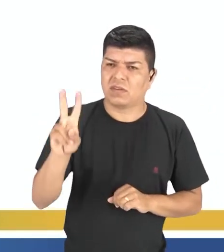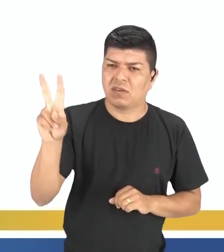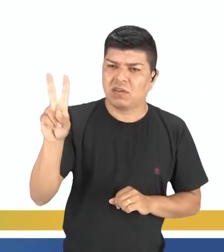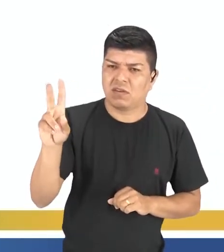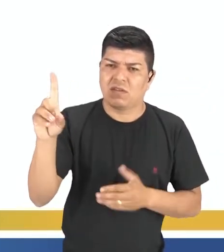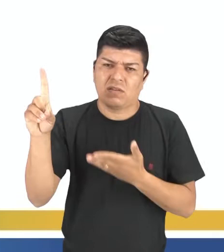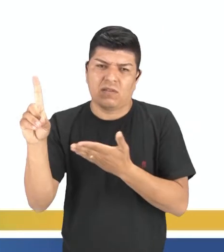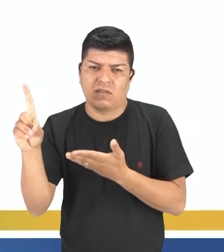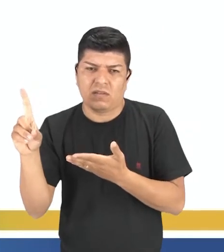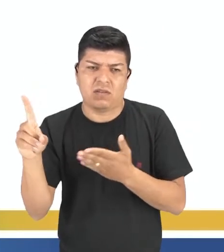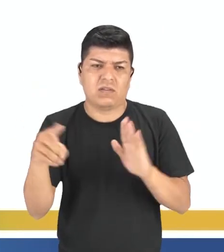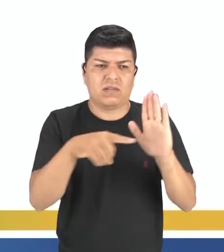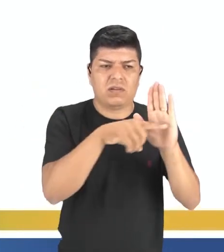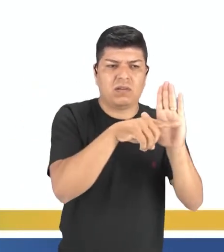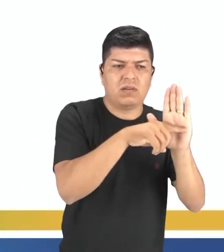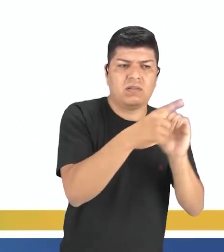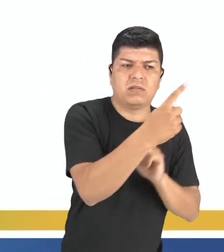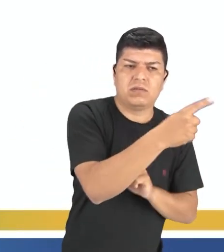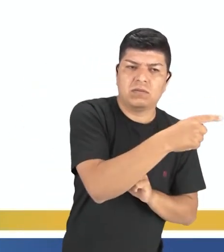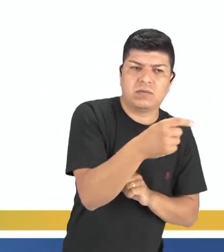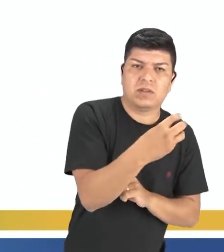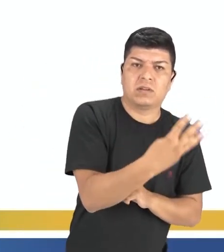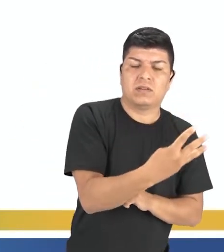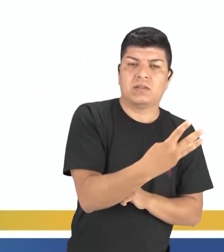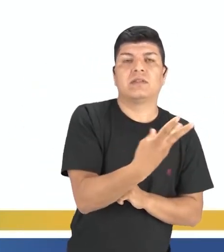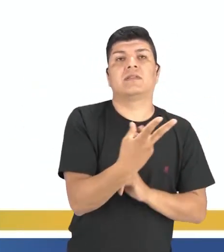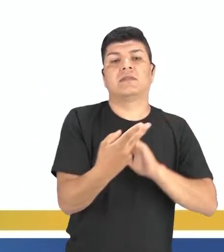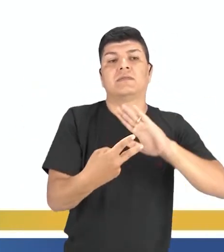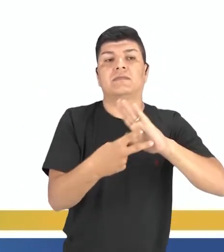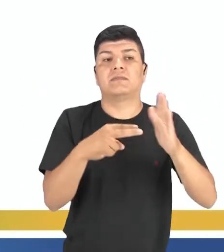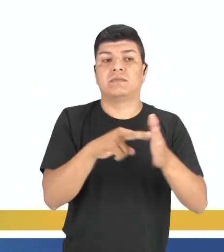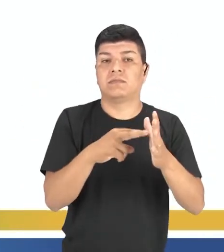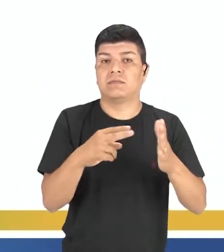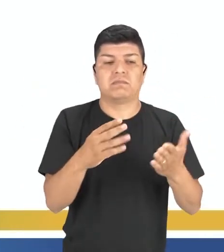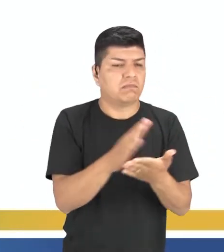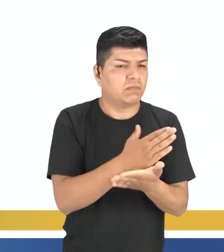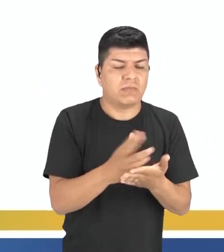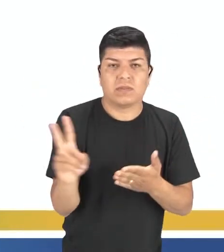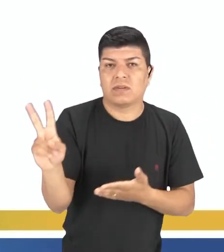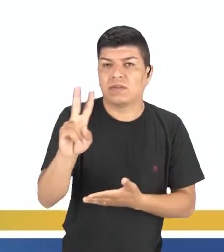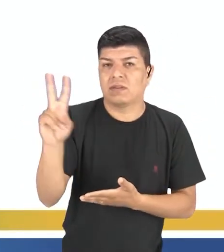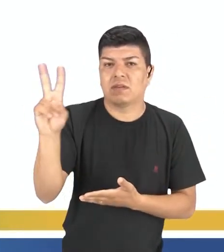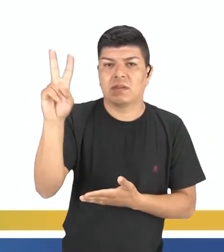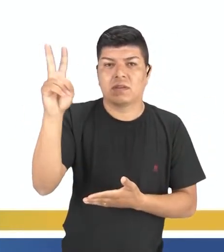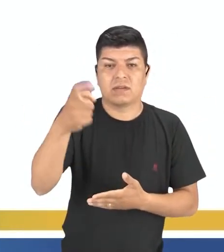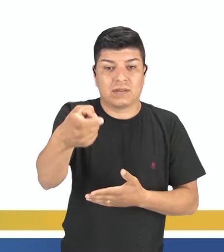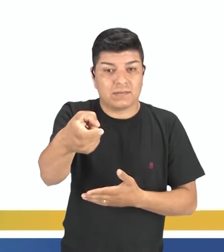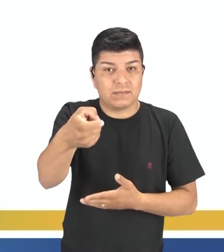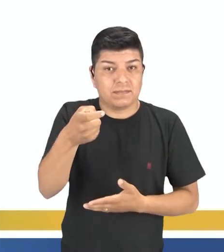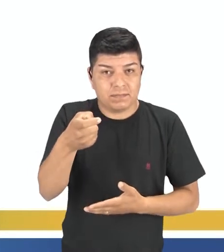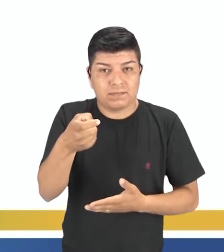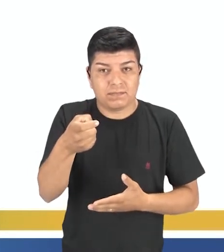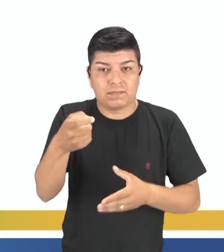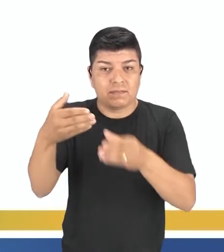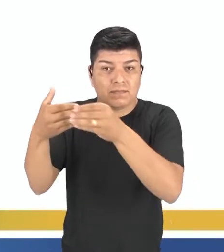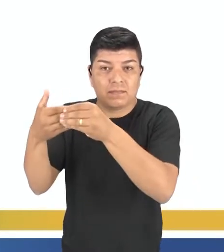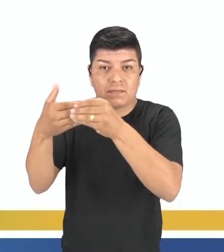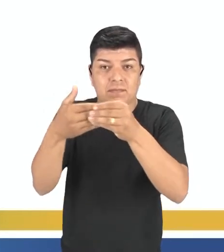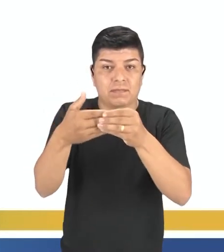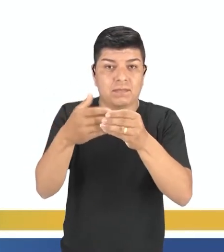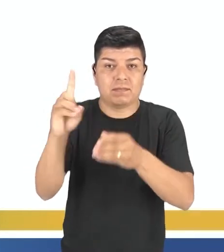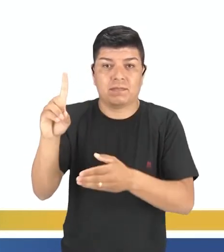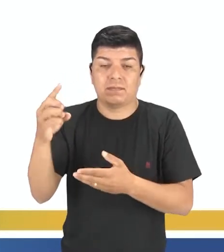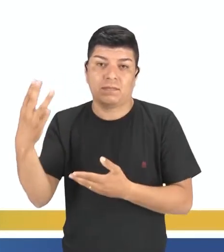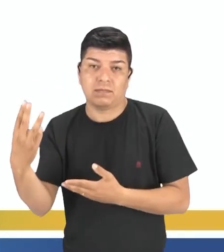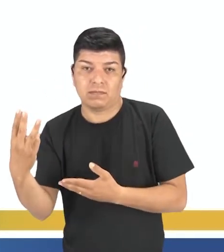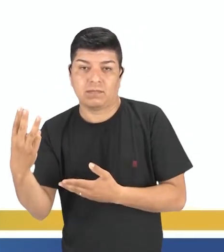de 3 e à esquerda de menos 1/3. Significa dizer que qualquer valor de x que eu pegue à direita de 3, por exemplo,